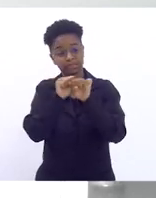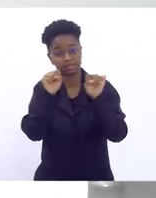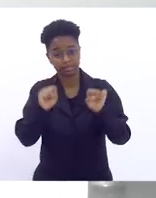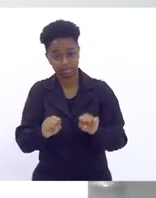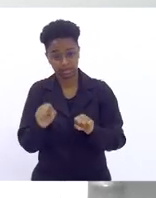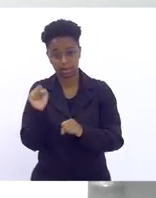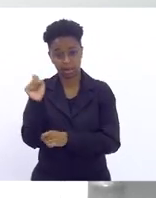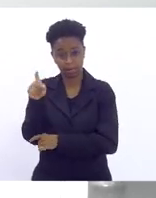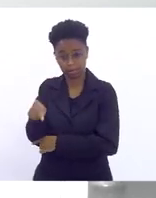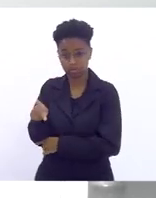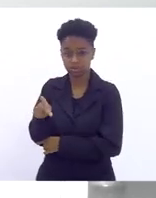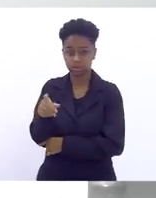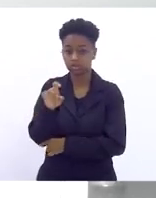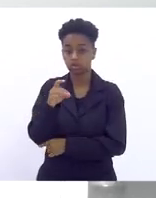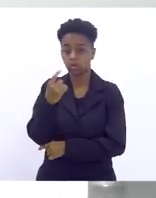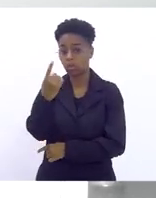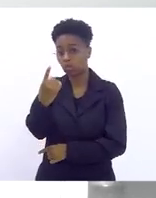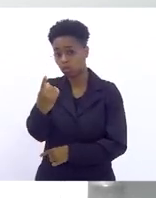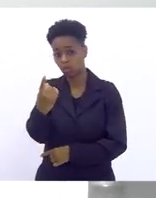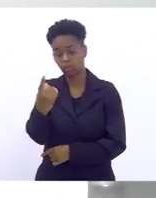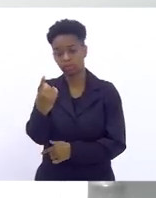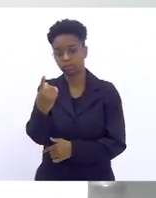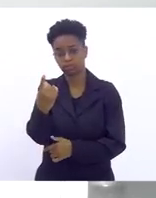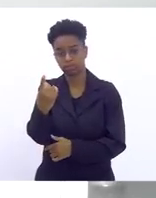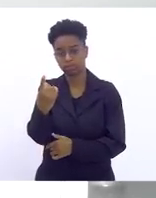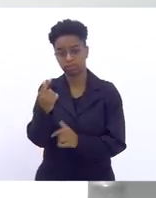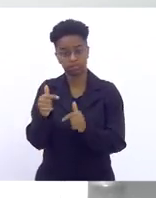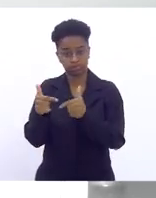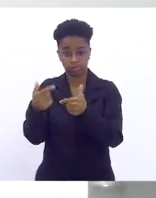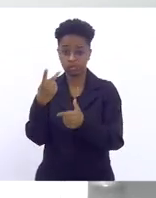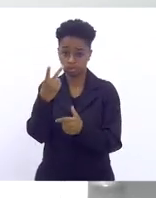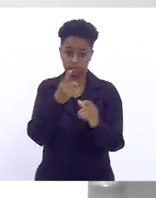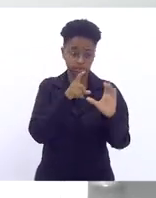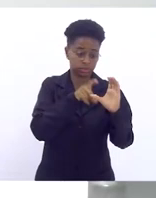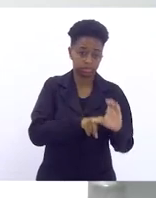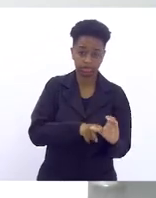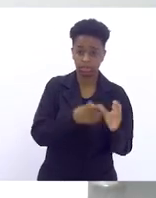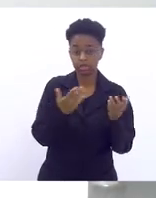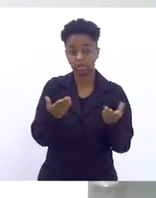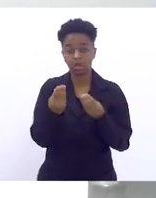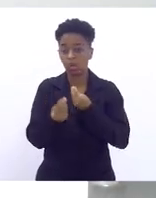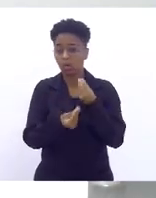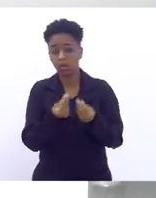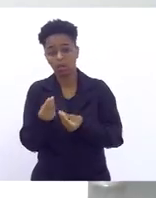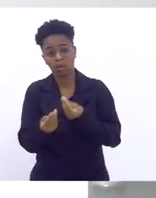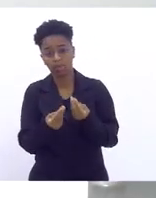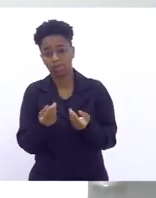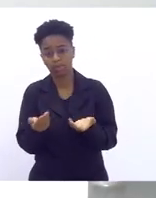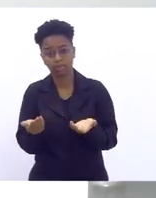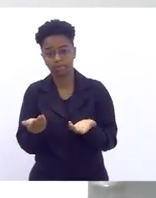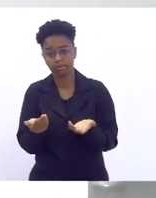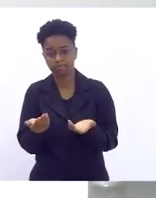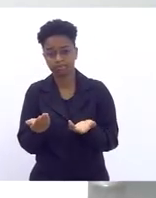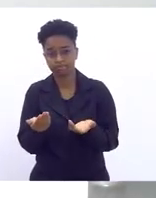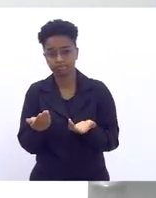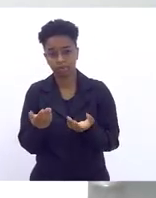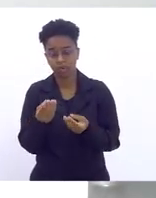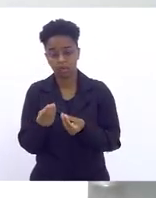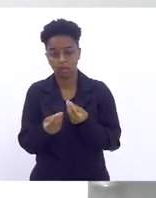superavitário dois dependente Então como que a gente consegue